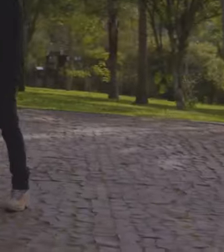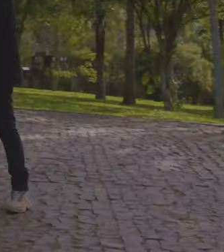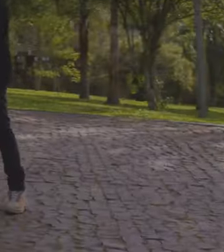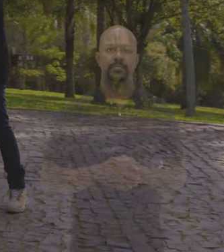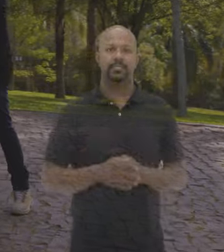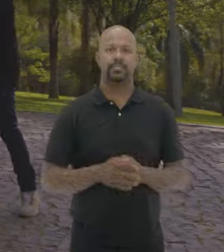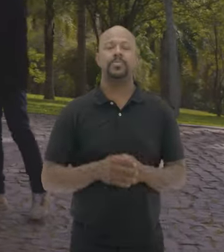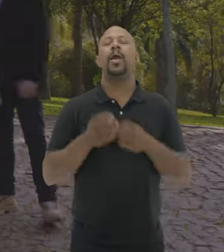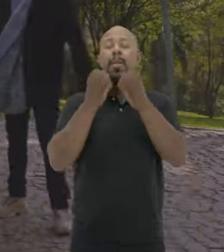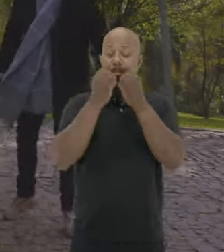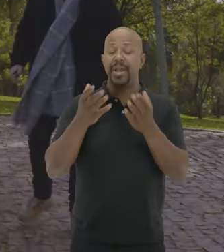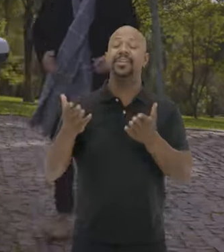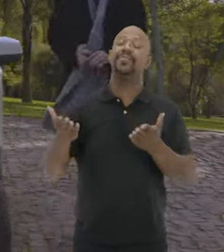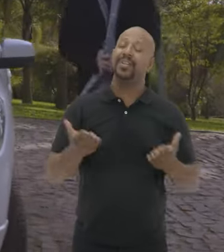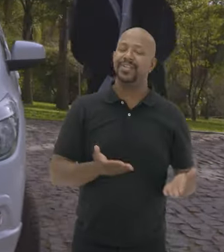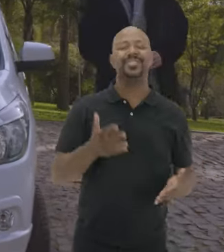um roupão religioso Preto